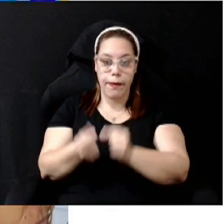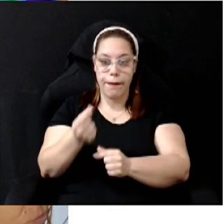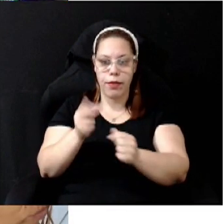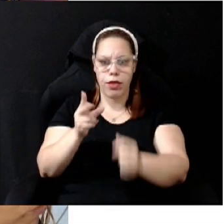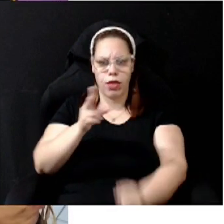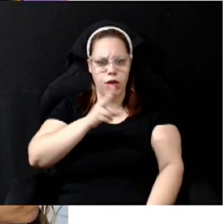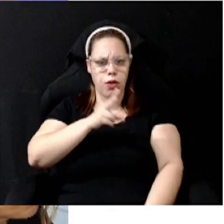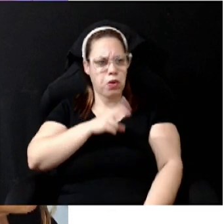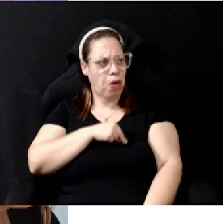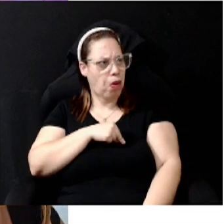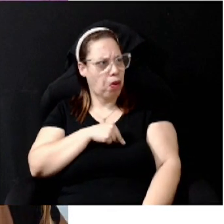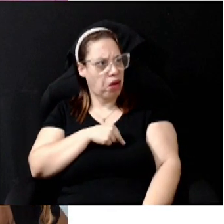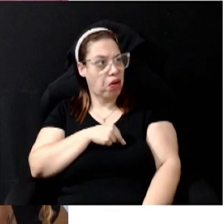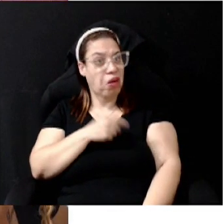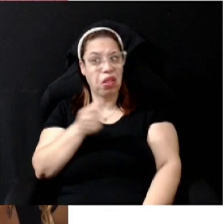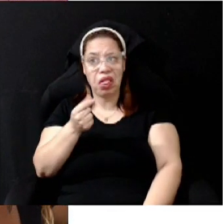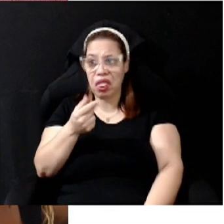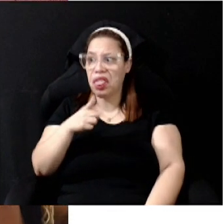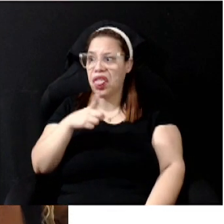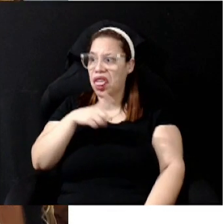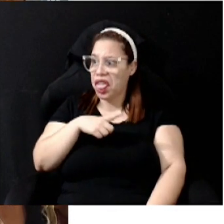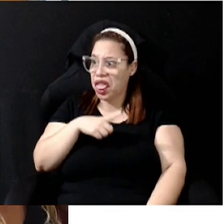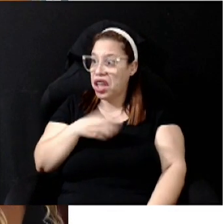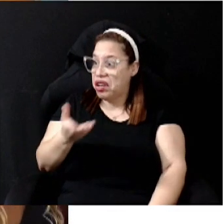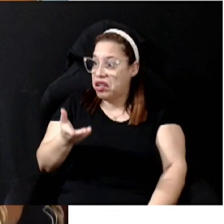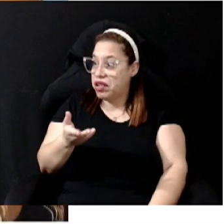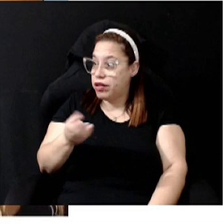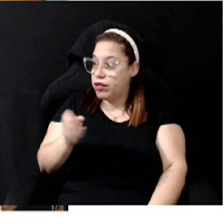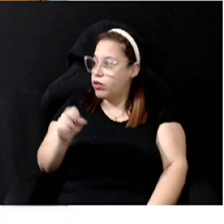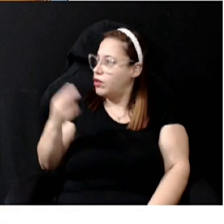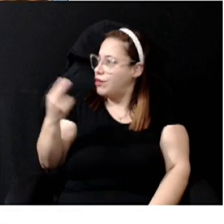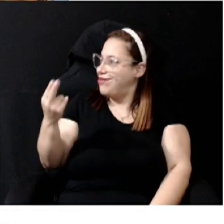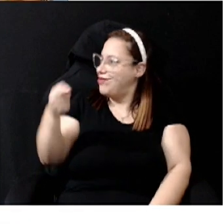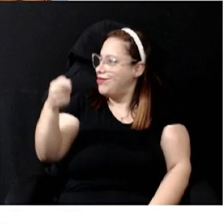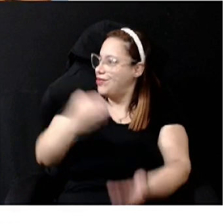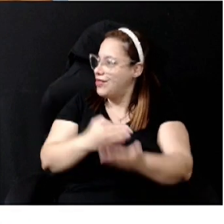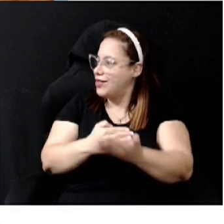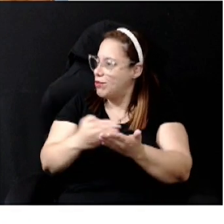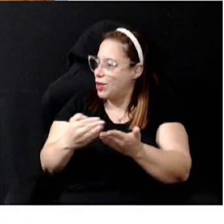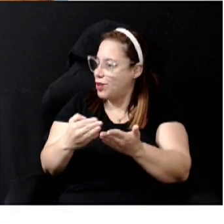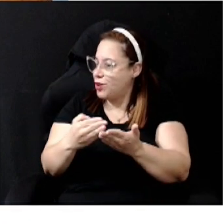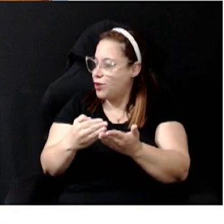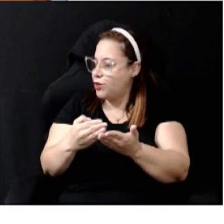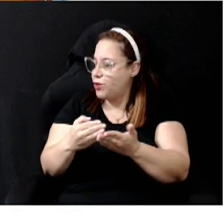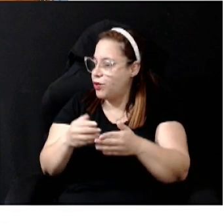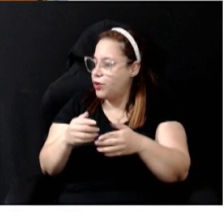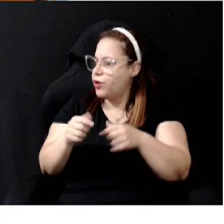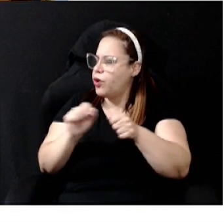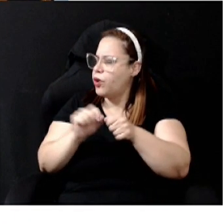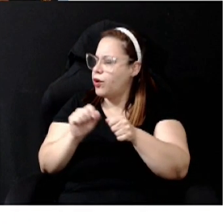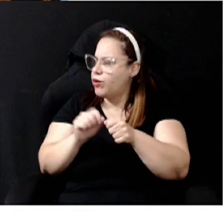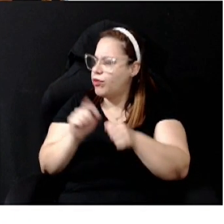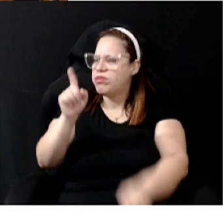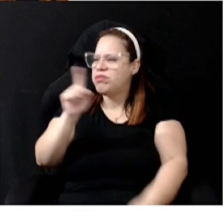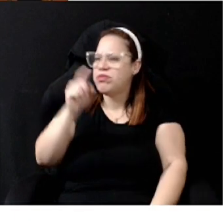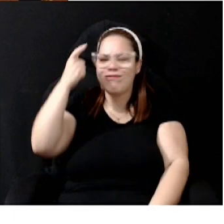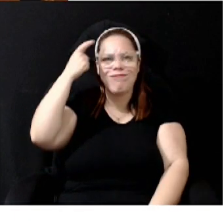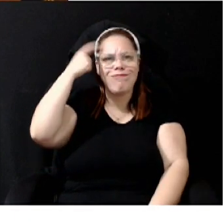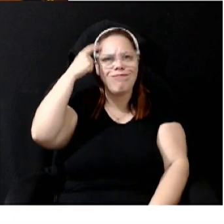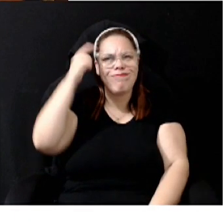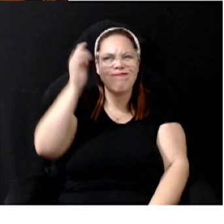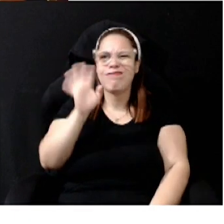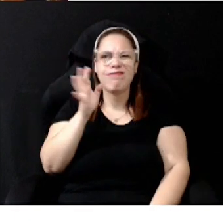negócio aqui dá dinheiro? Então, ou seja, quando você começou, você estava fazendo, mas ainda não tinha se tocado